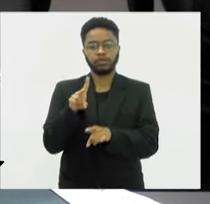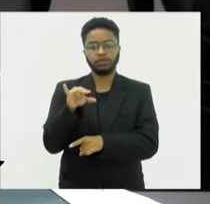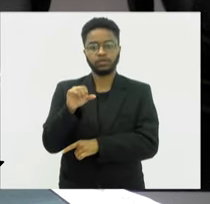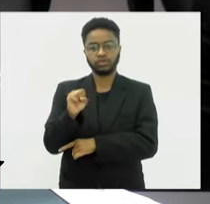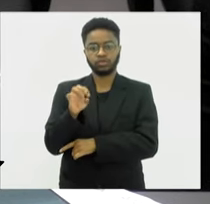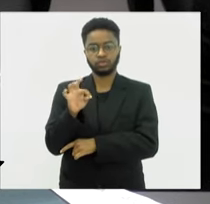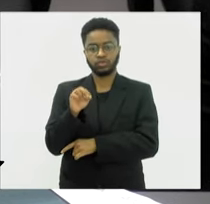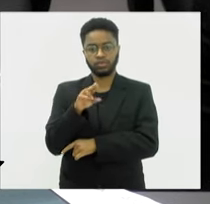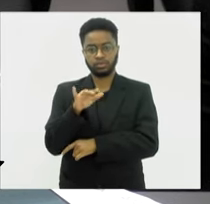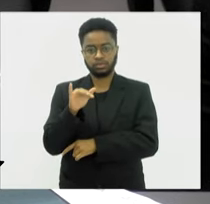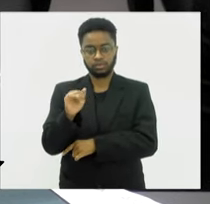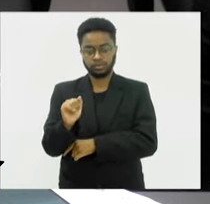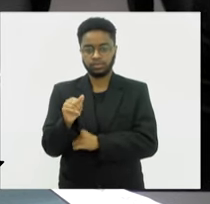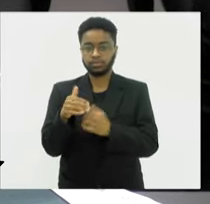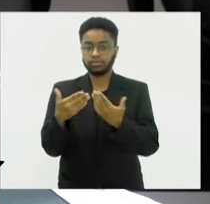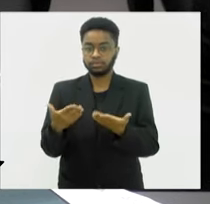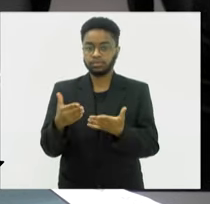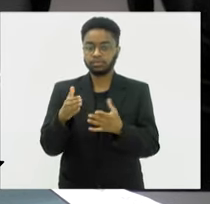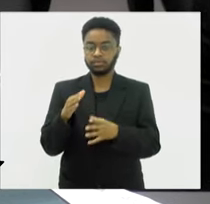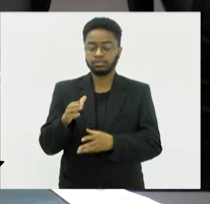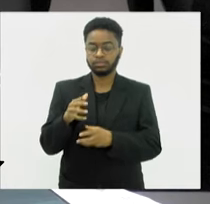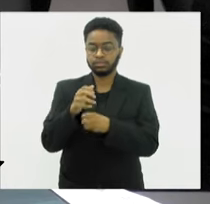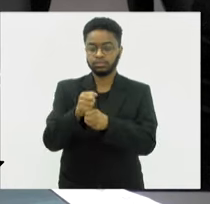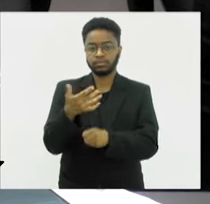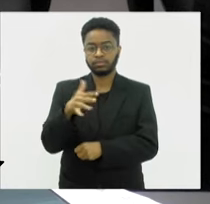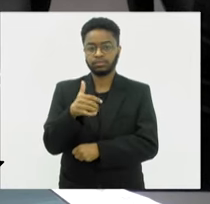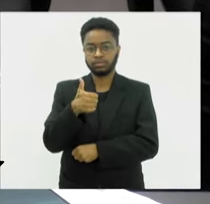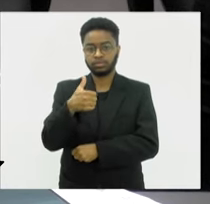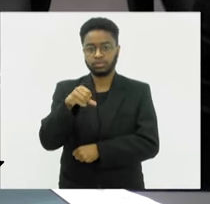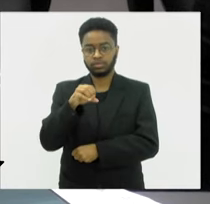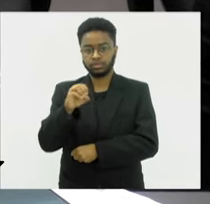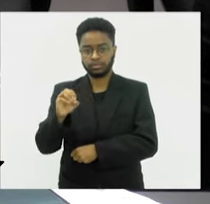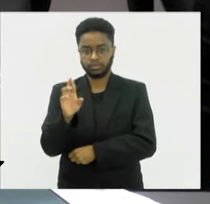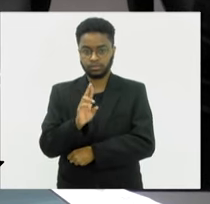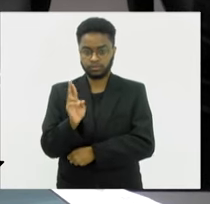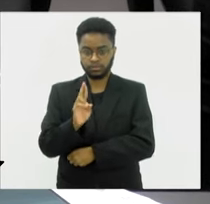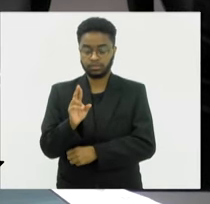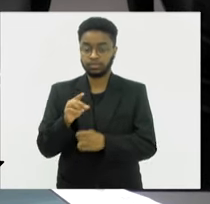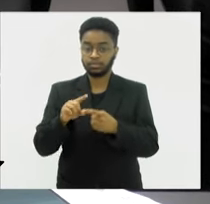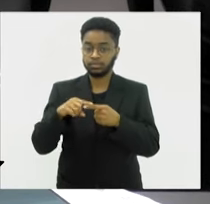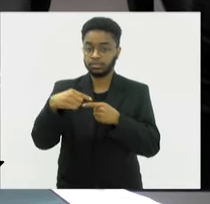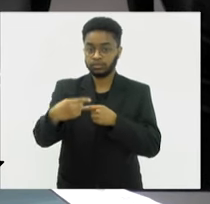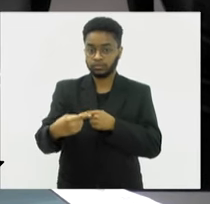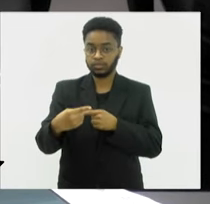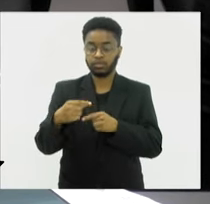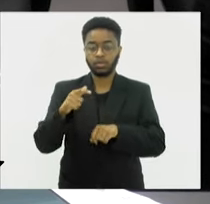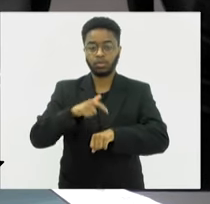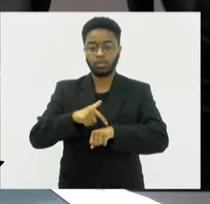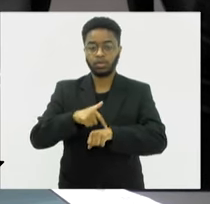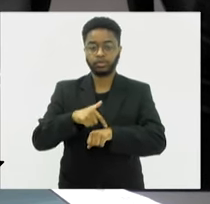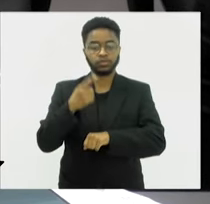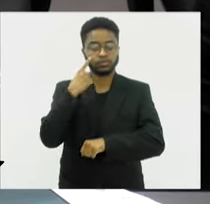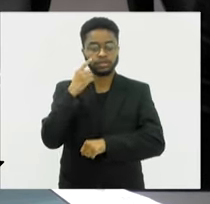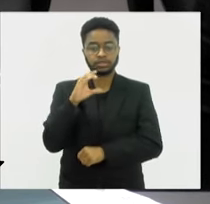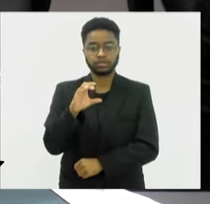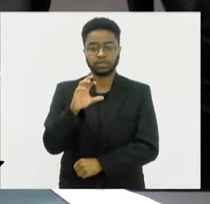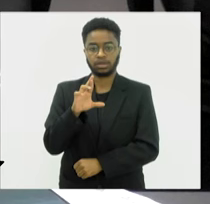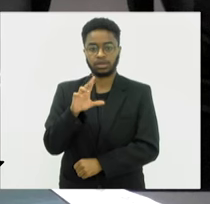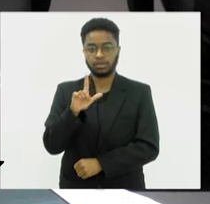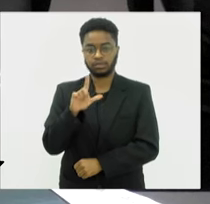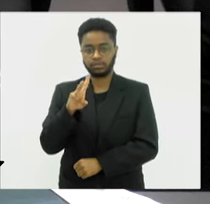você cobra no tudo algo como R$190. E, na hora de puxar o CRLZ,